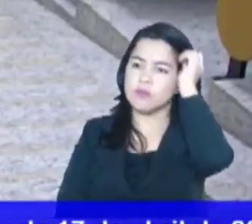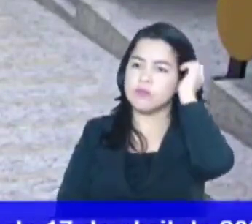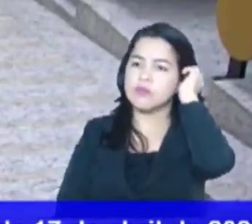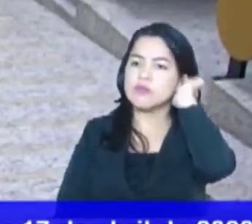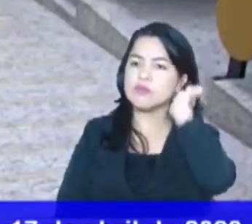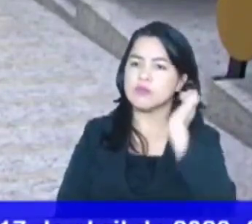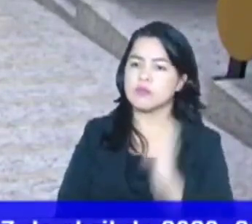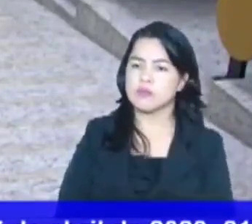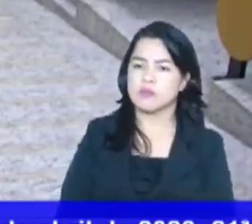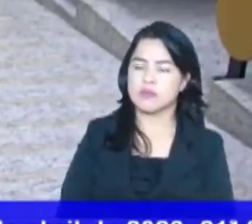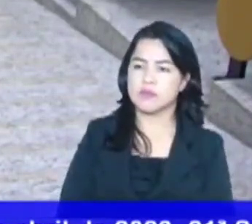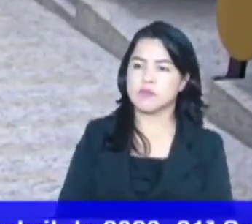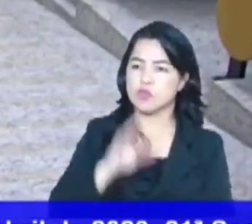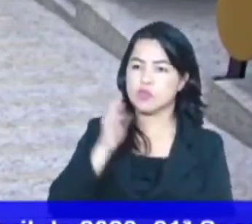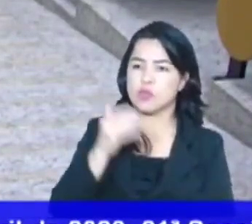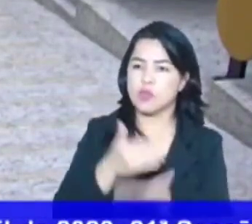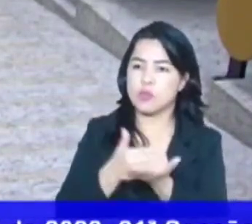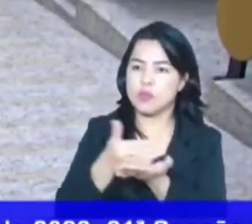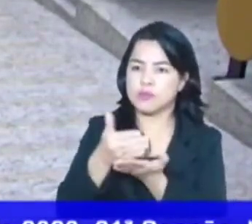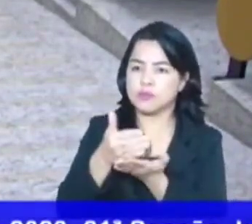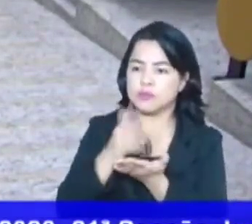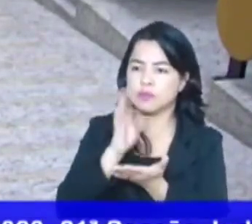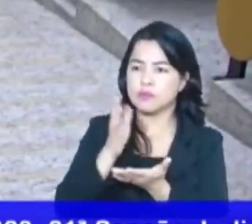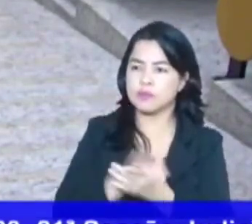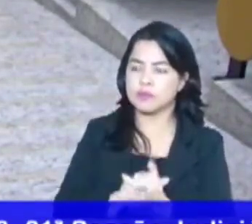Não, mas não tem, já começou.